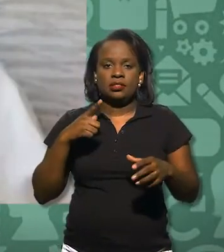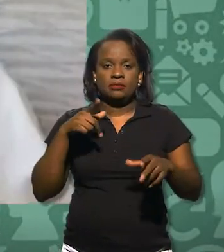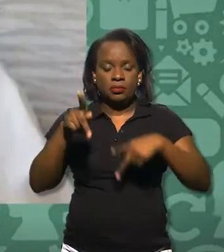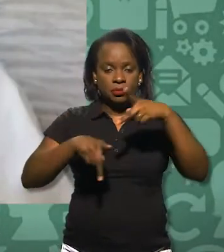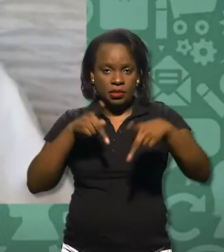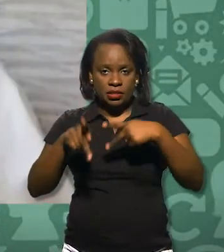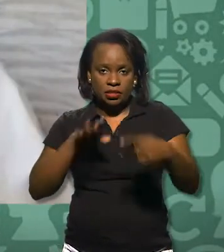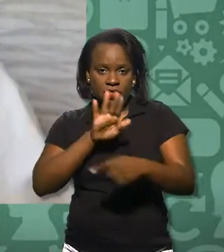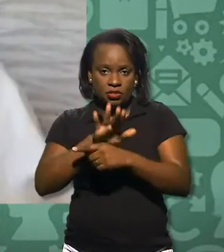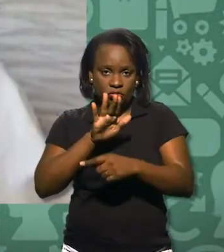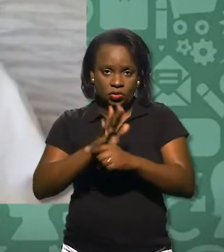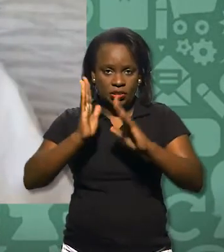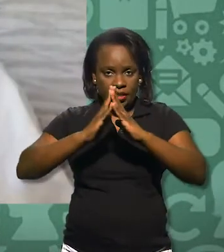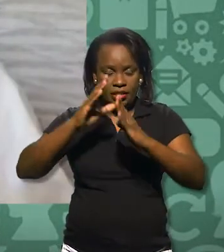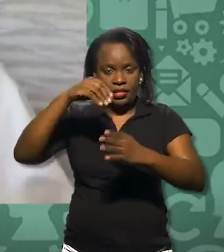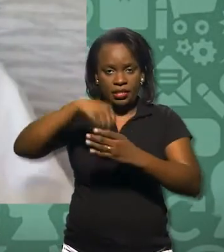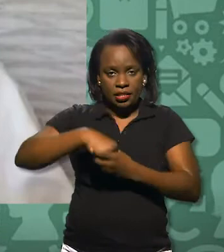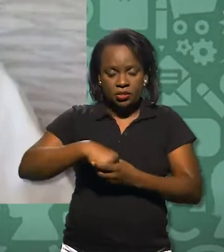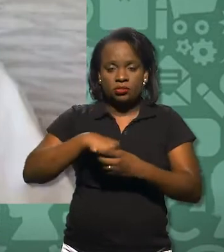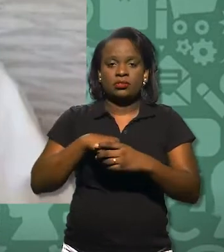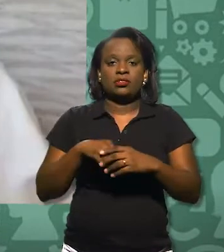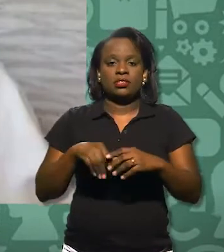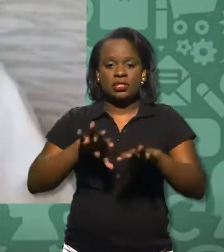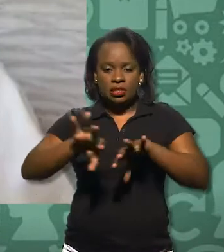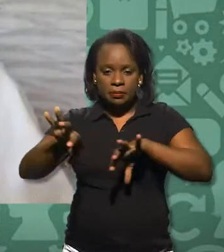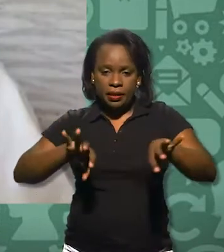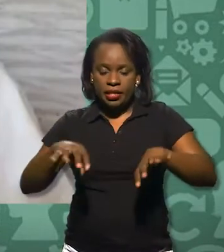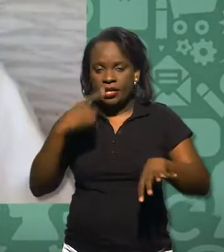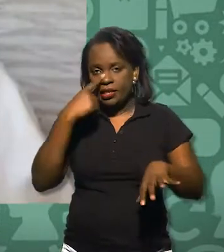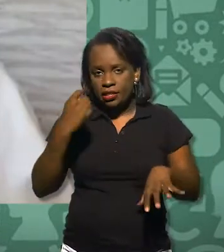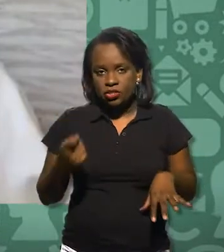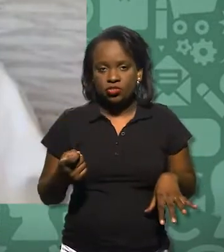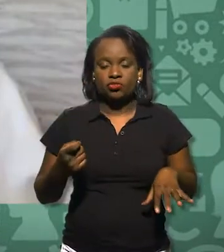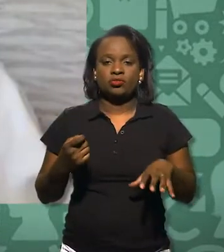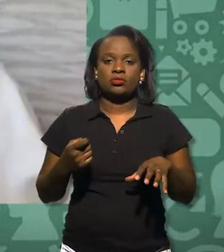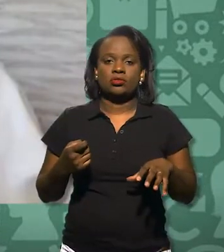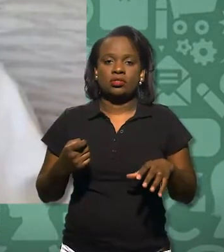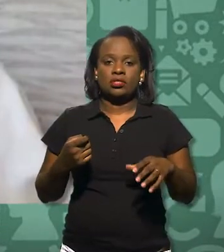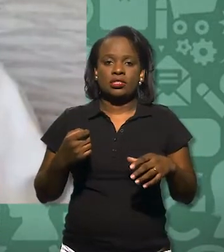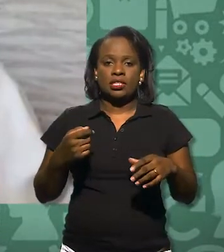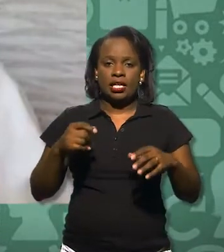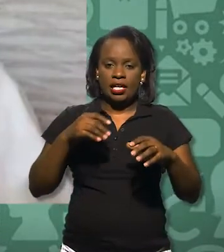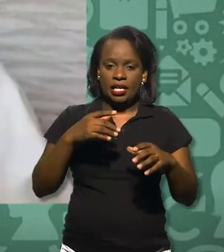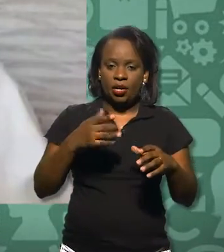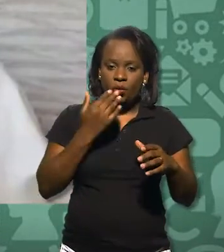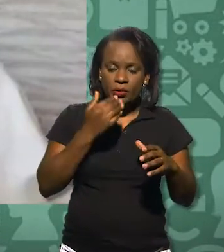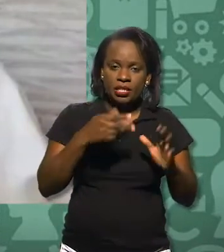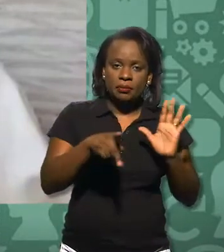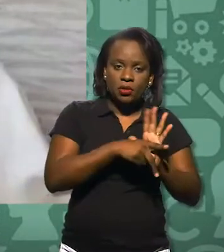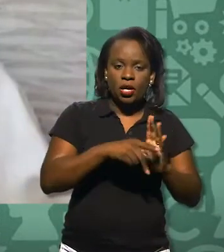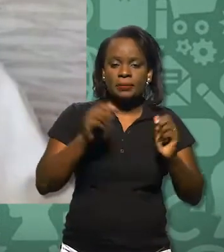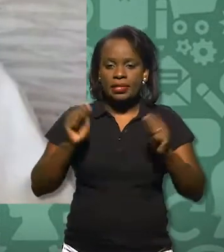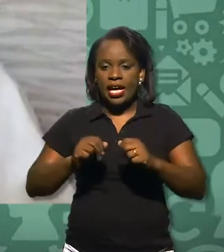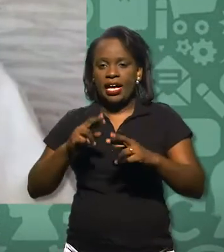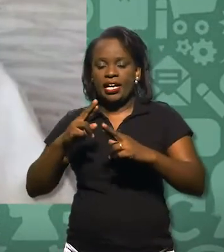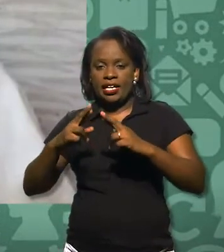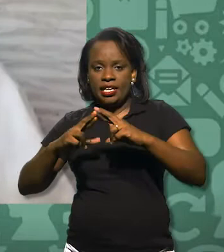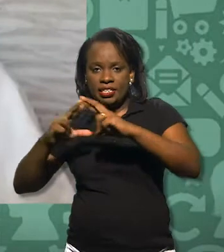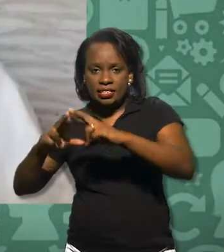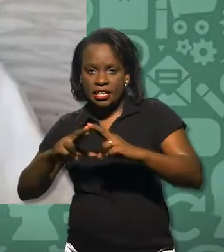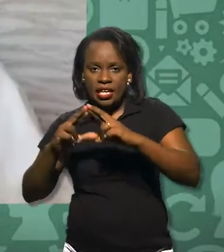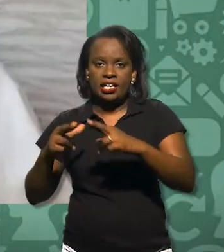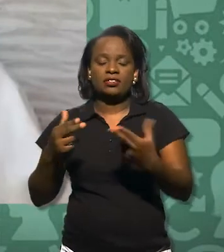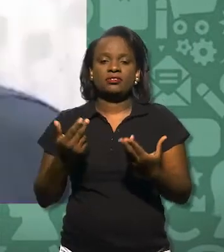participação da população dentro de casa, fazer a separação do lixo, né, da questão orgânica, do que pode ser